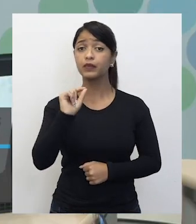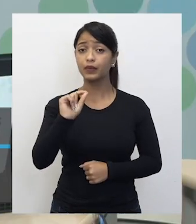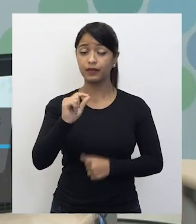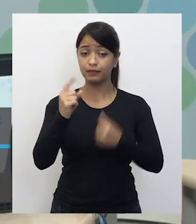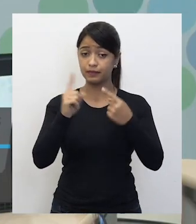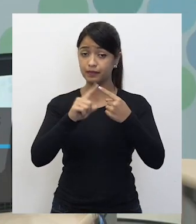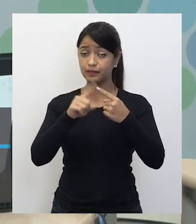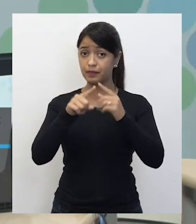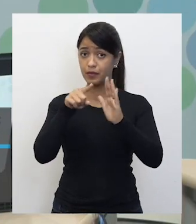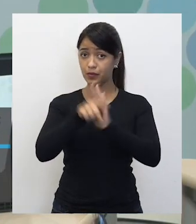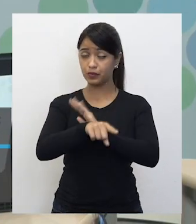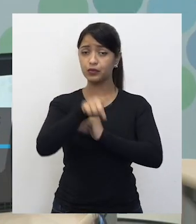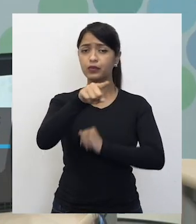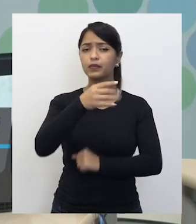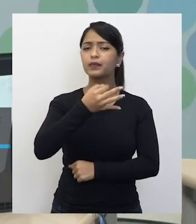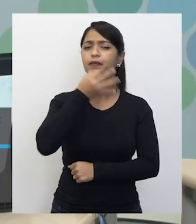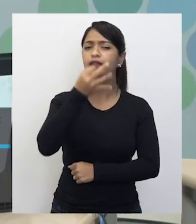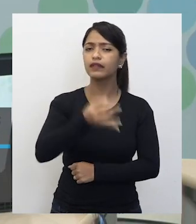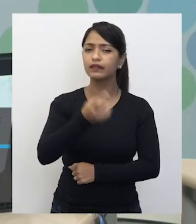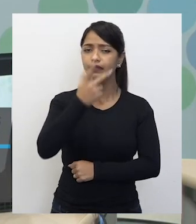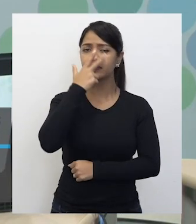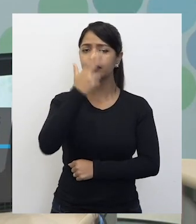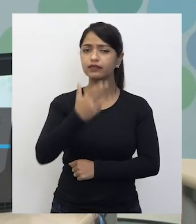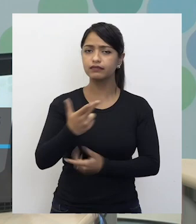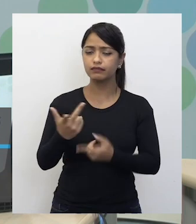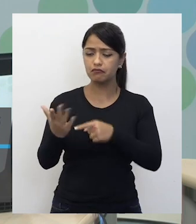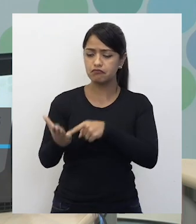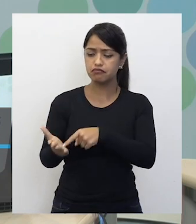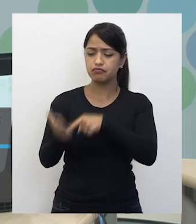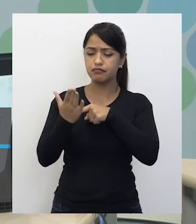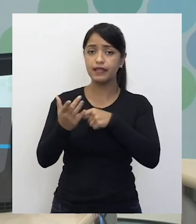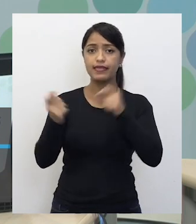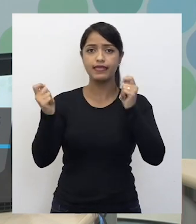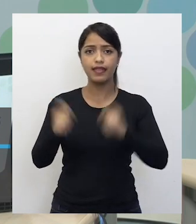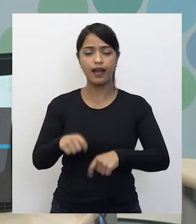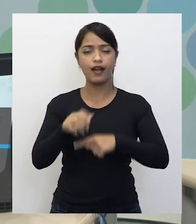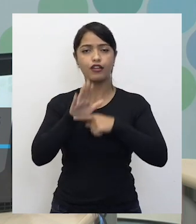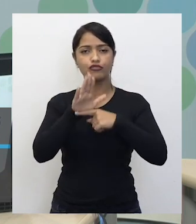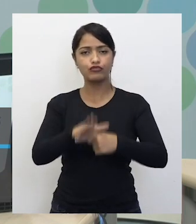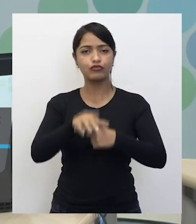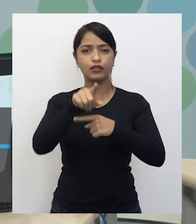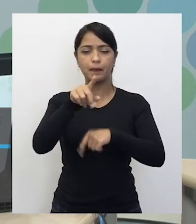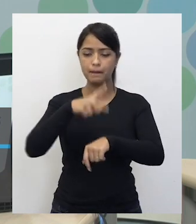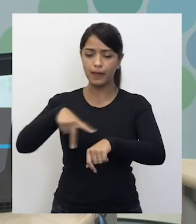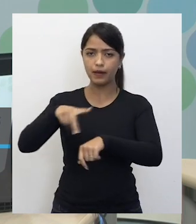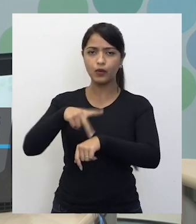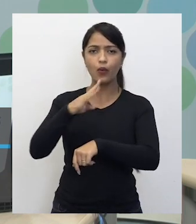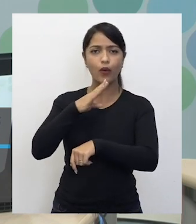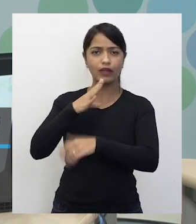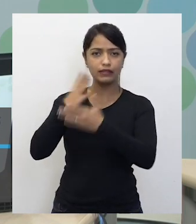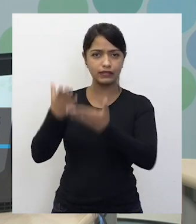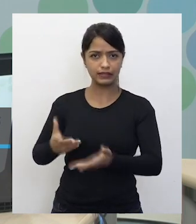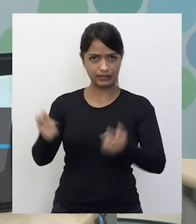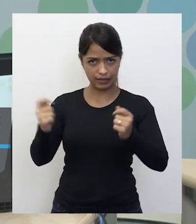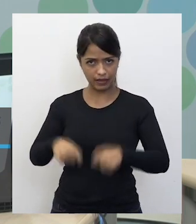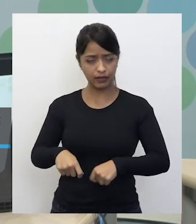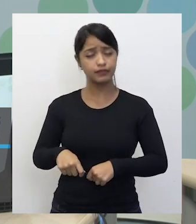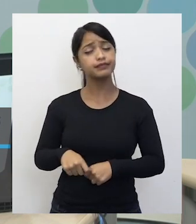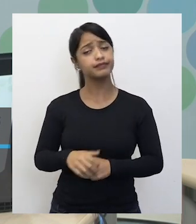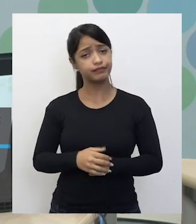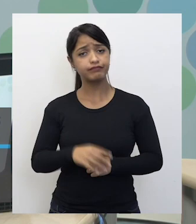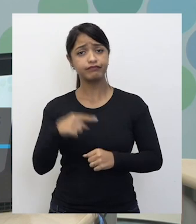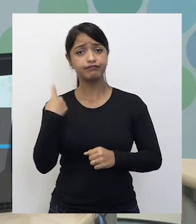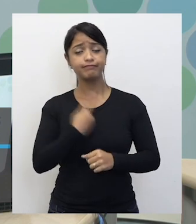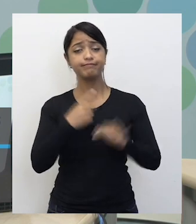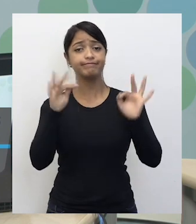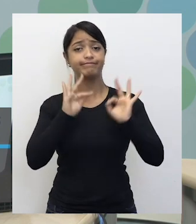a gente perguntava a opinião dele, né, se os indicadores contribuem para conhecer a realidade de um país, a gente ficou muito feliz porque boa parte, a maioria dos